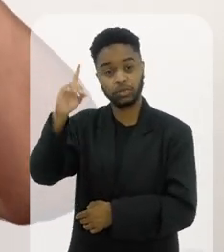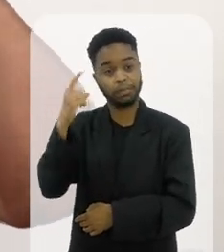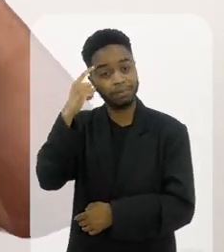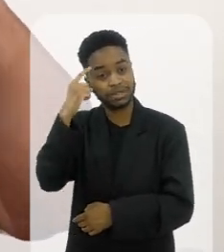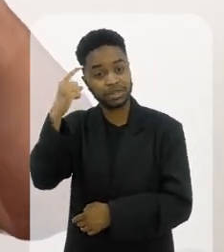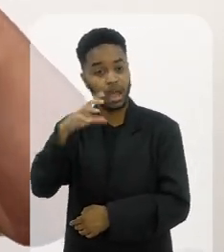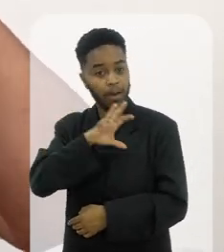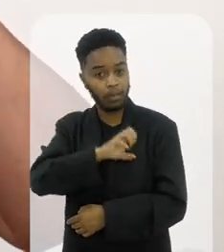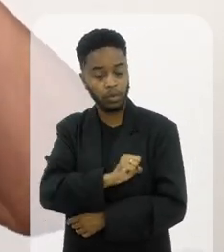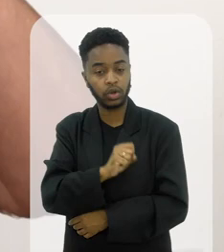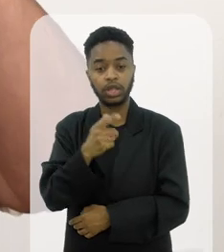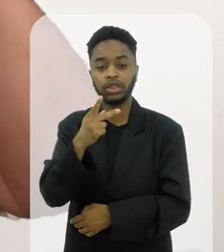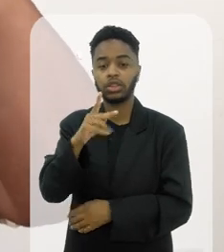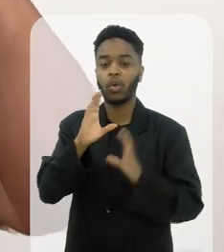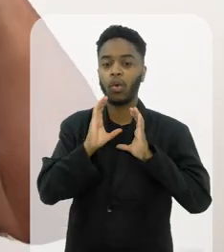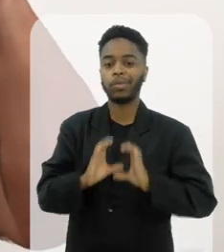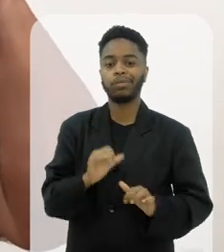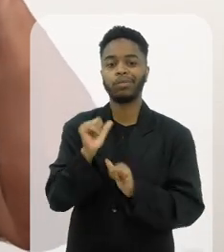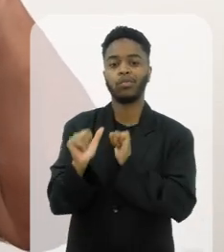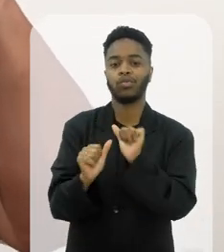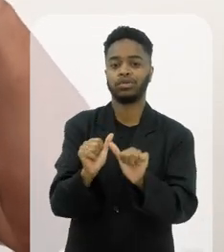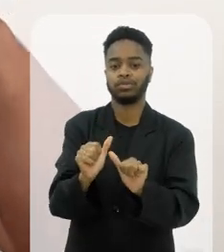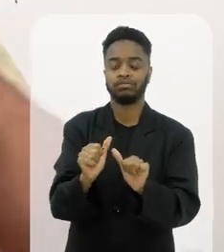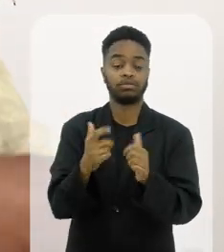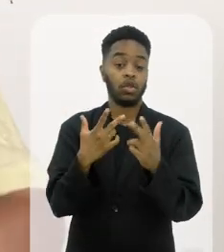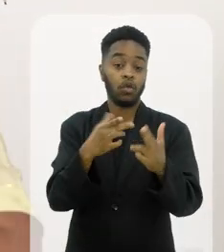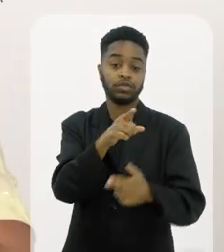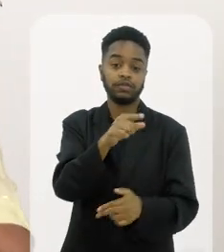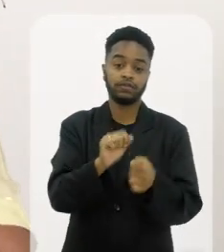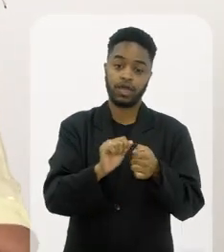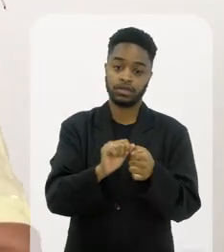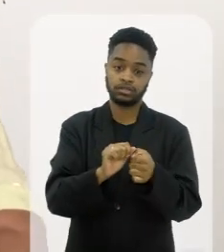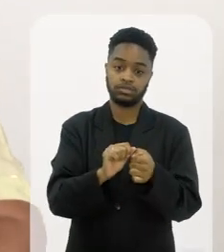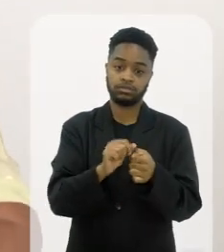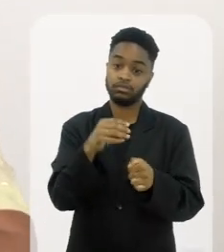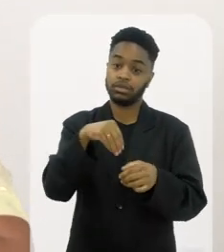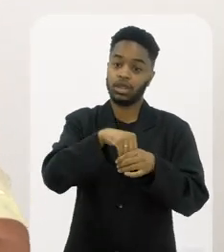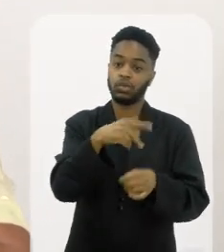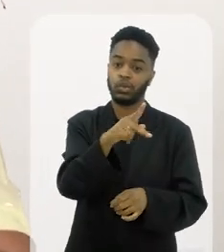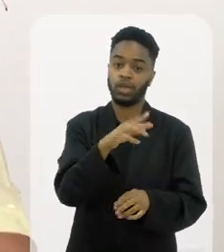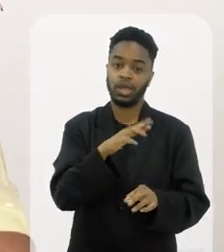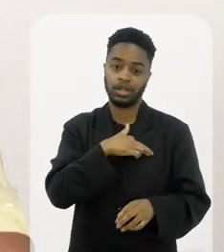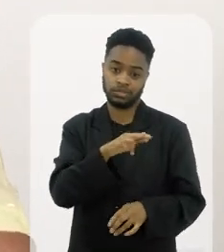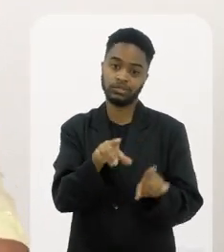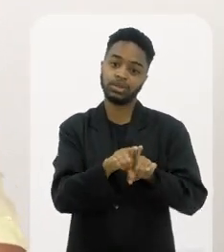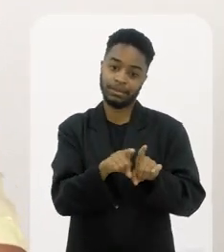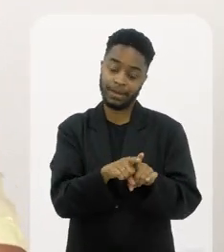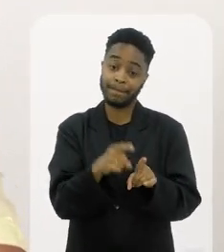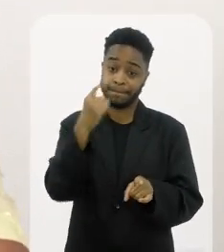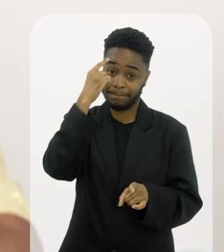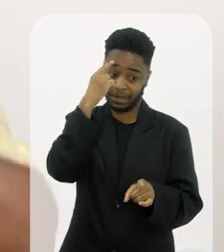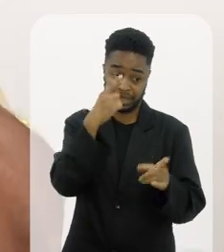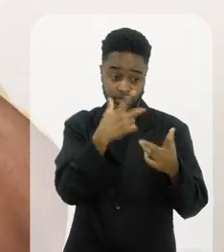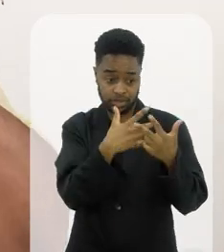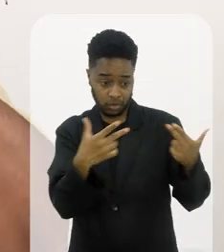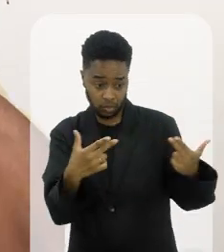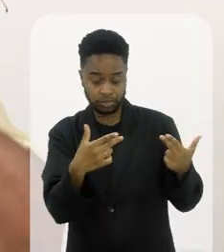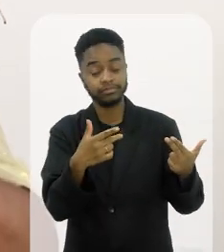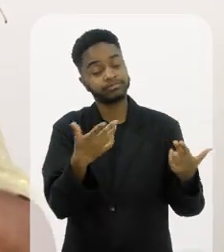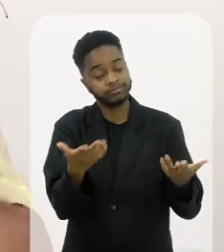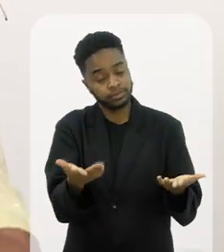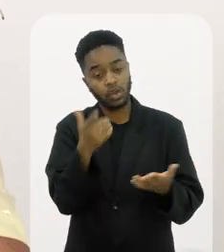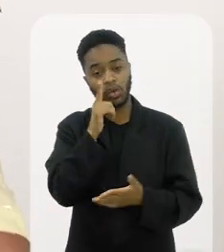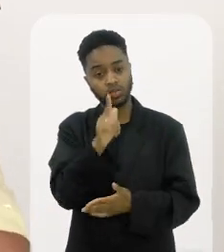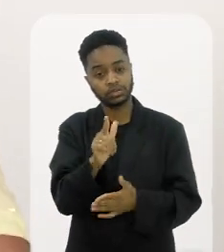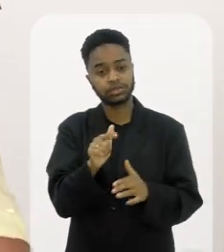está pensando em amor, a tua postura já vai ser uma outra postura. É o que você faz dentro da sua religião. Você também pensa nisso